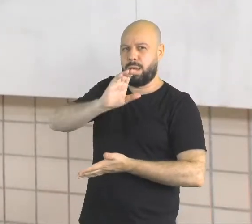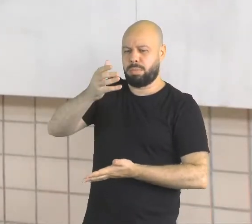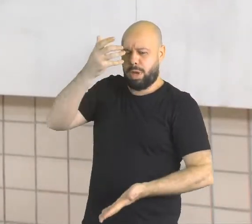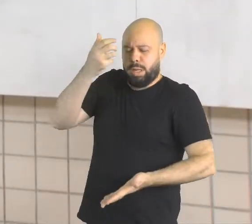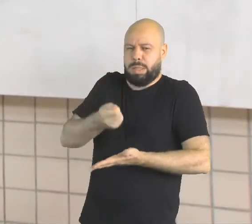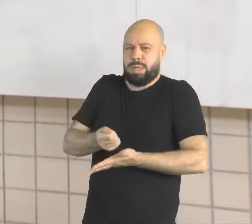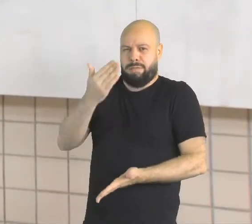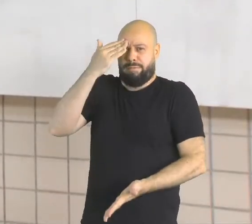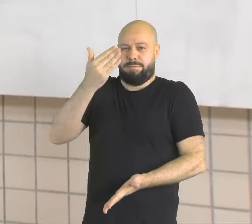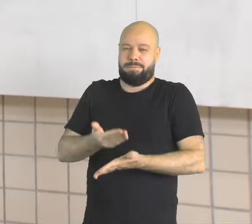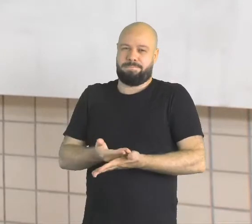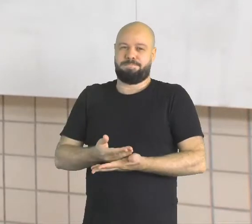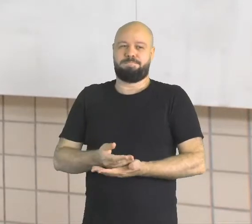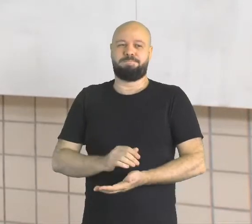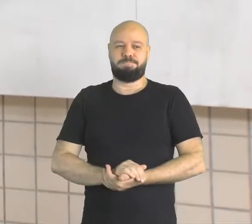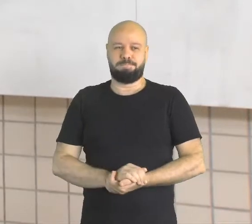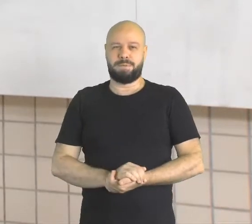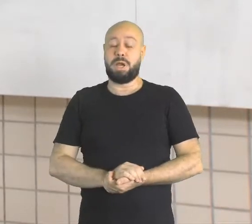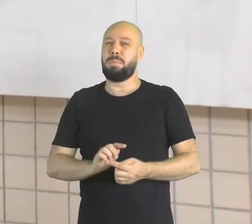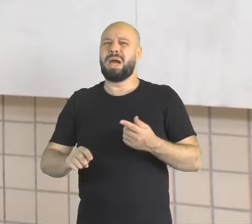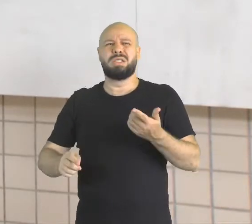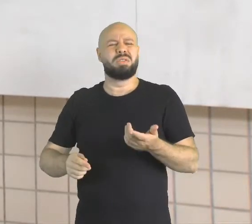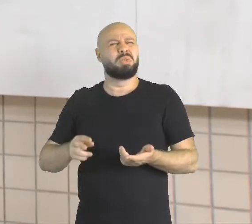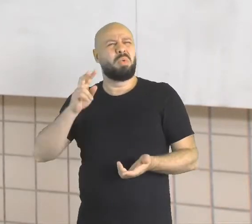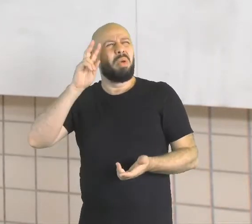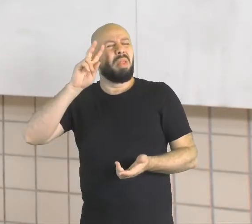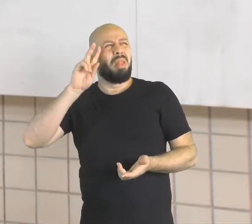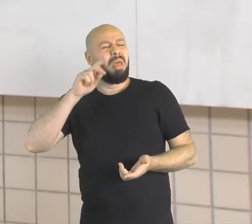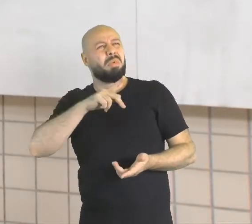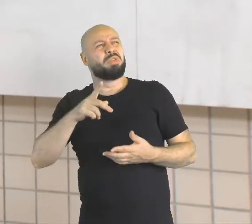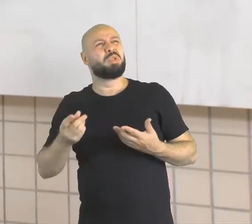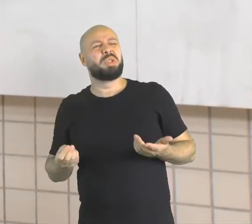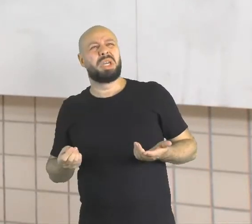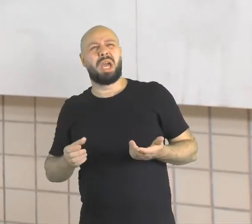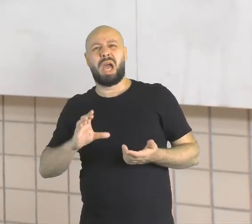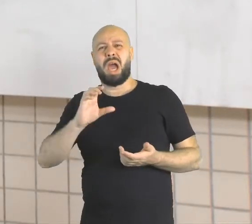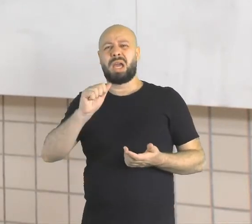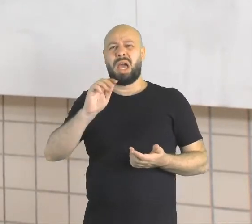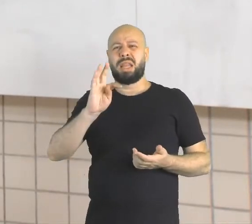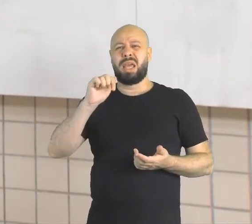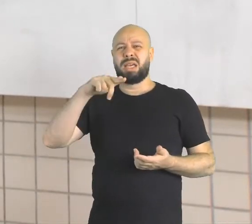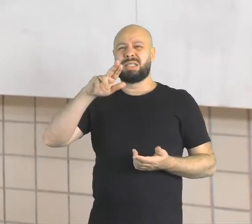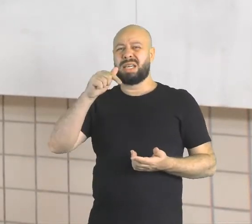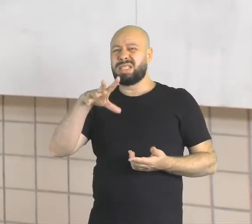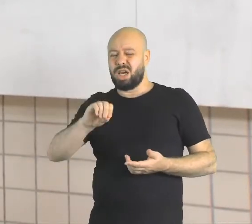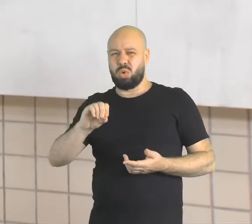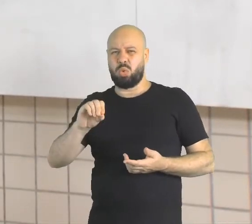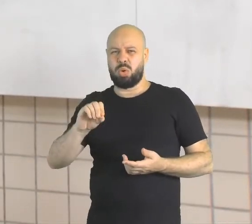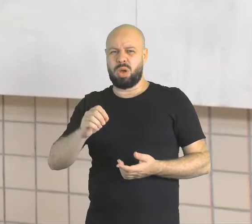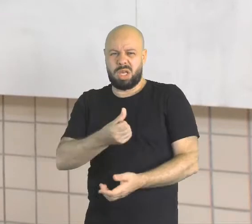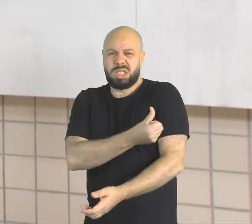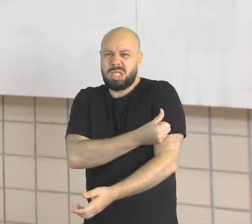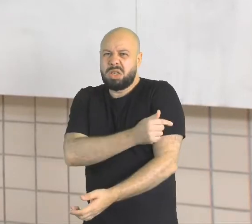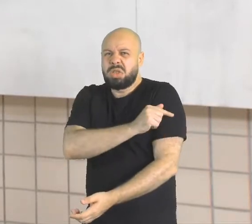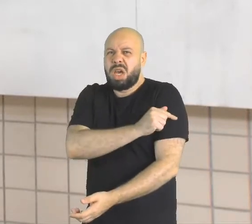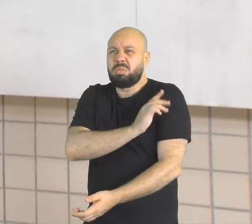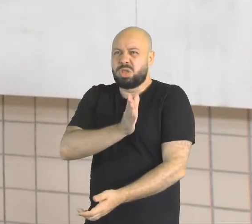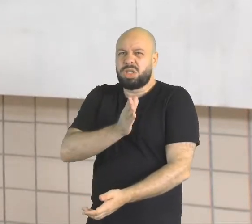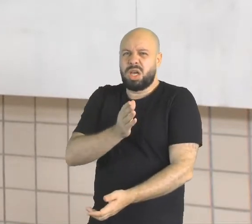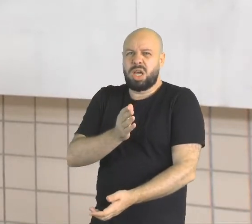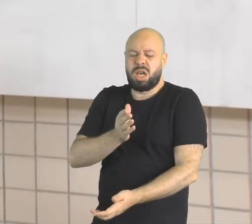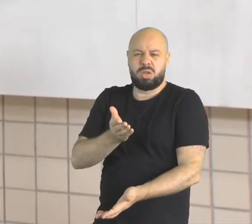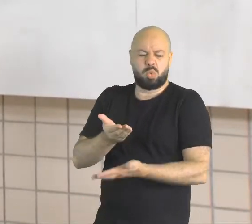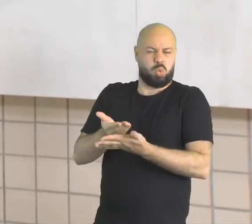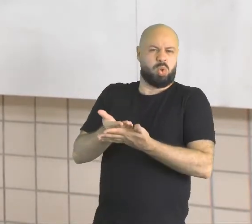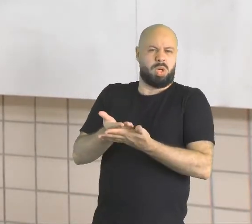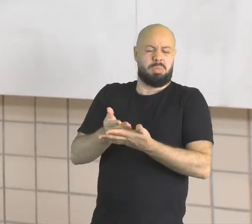Professor, mas eu lembro que a catequização nós vimos lá no 6º, 7º ano. Peraí,